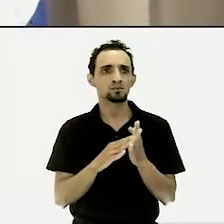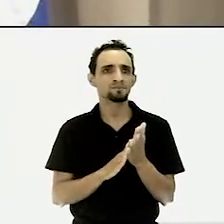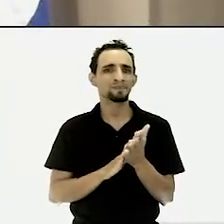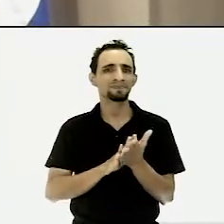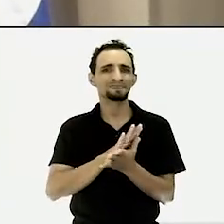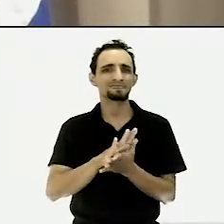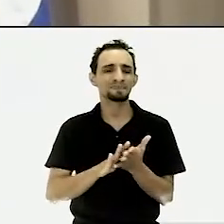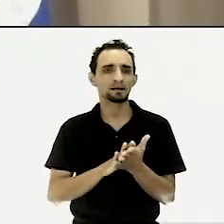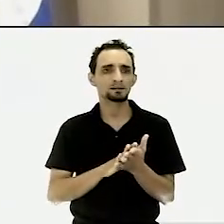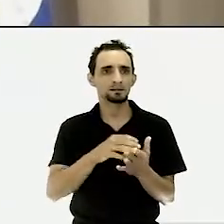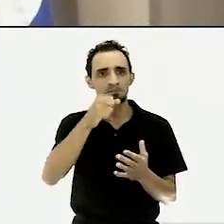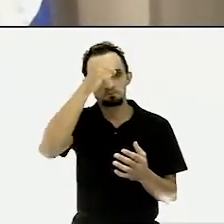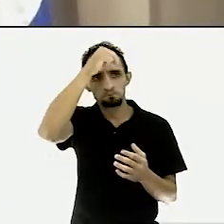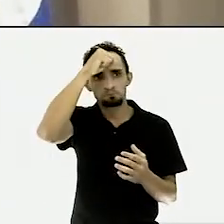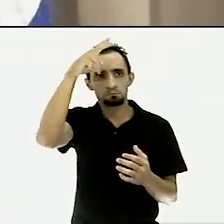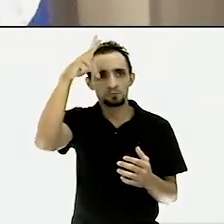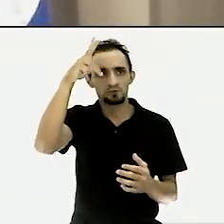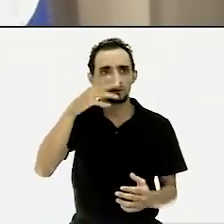Agora nós podemos fazer.